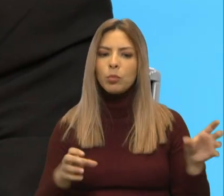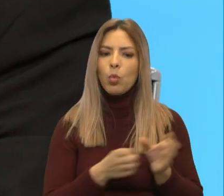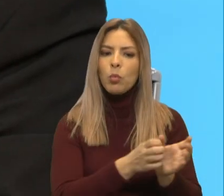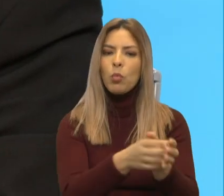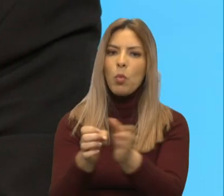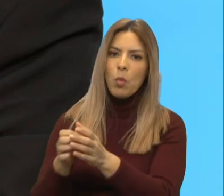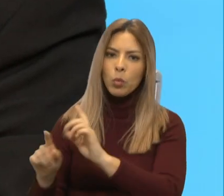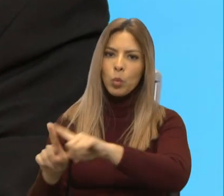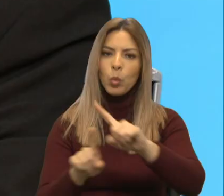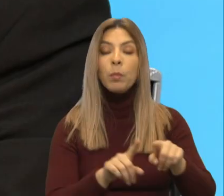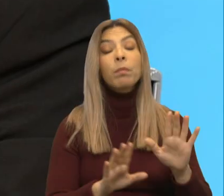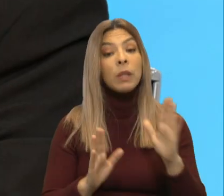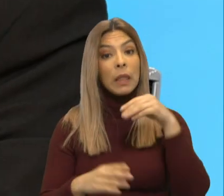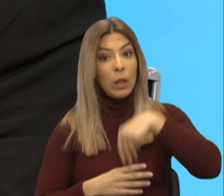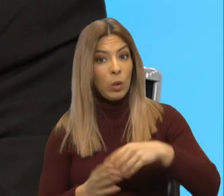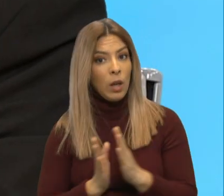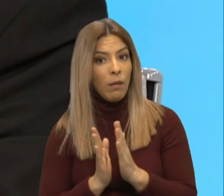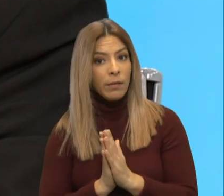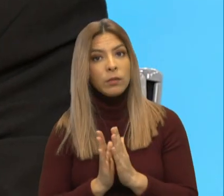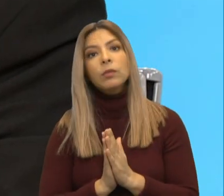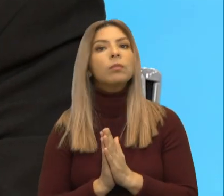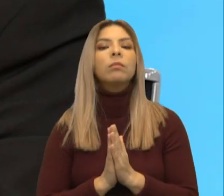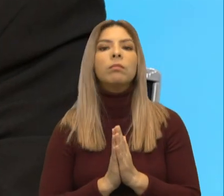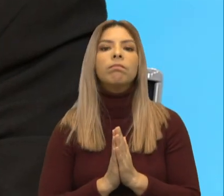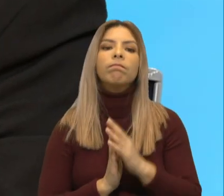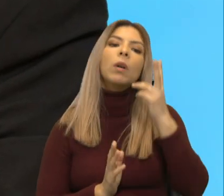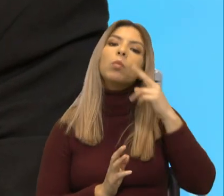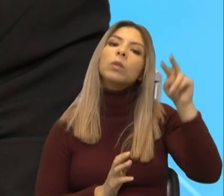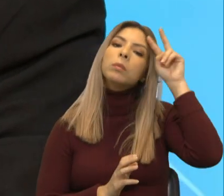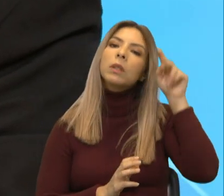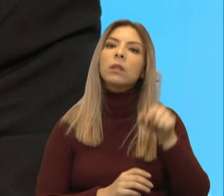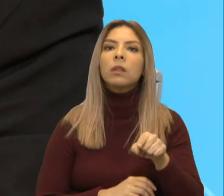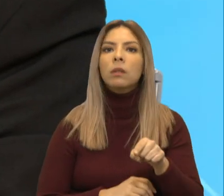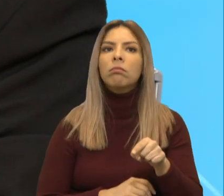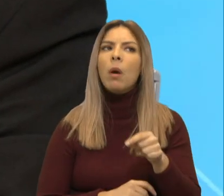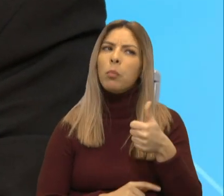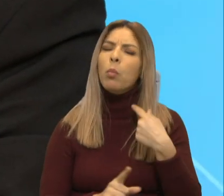O diálogo interreligioso, ecuménico em Moçambique é bom.